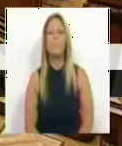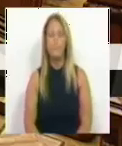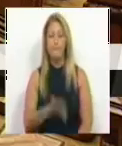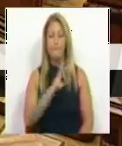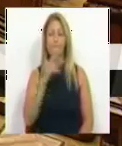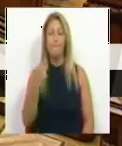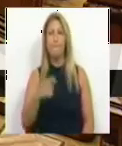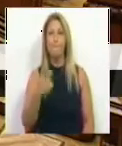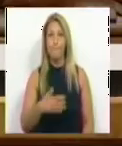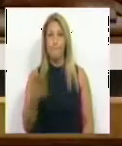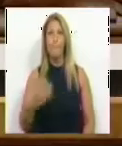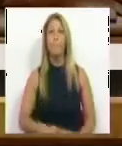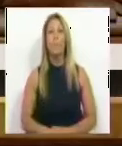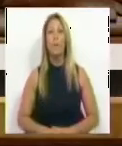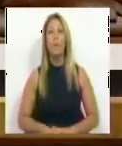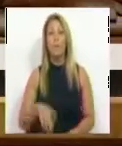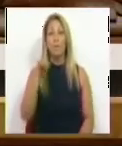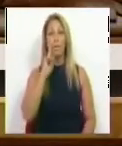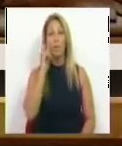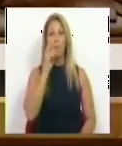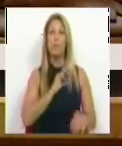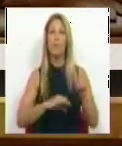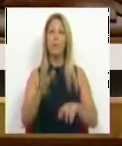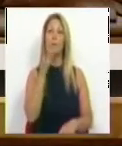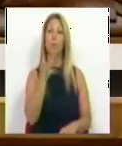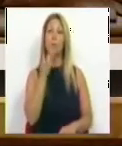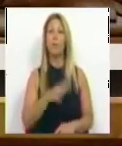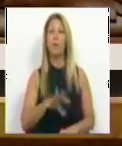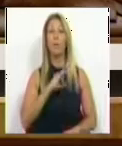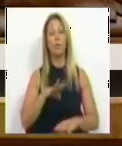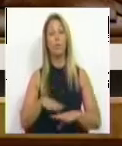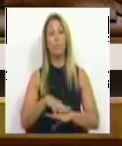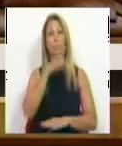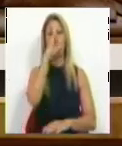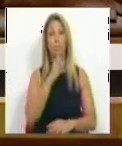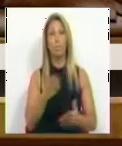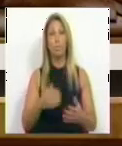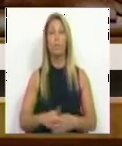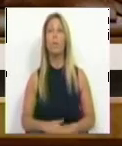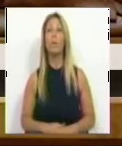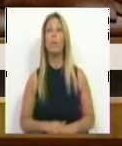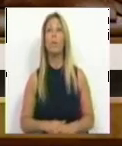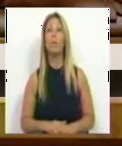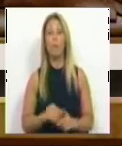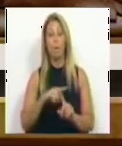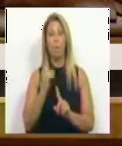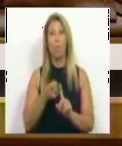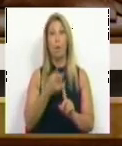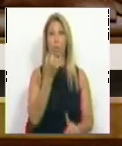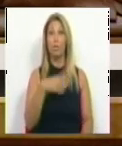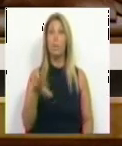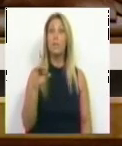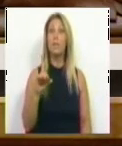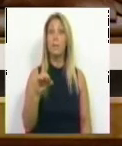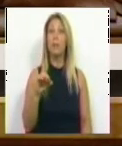Senhor Presidente, senhoras e senhores deputados, senhor membro do Governo, o ano de 2016